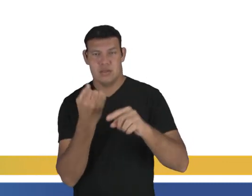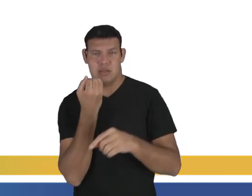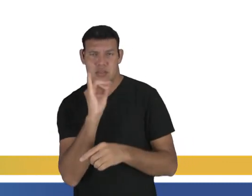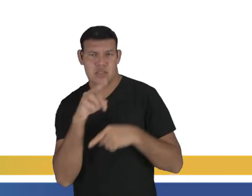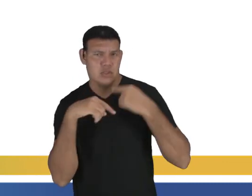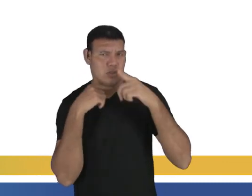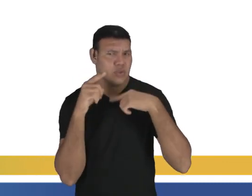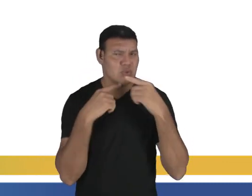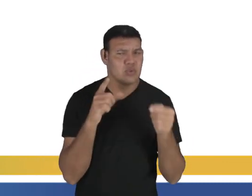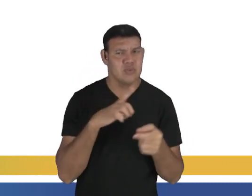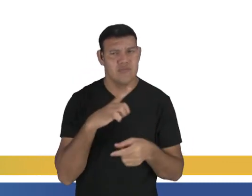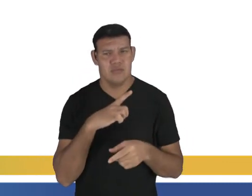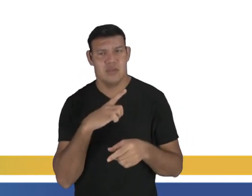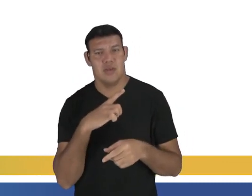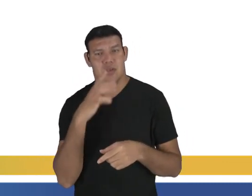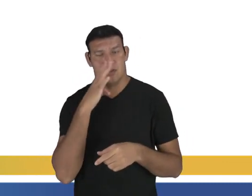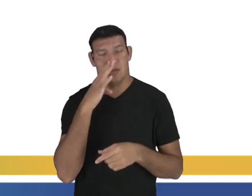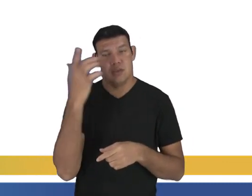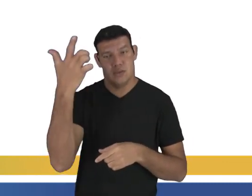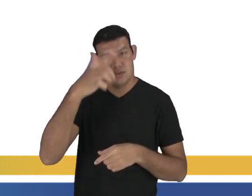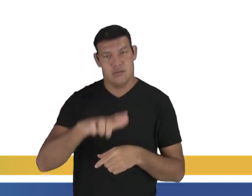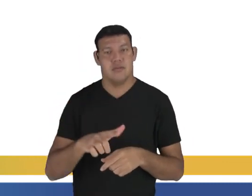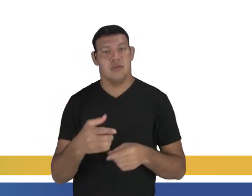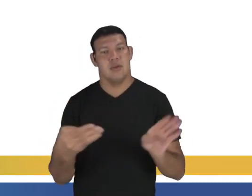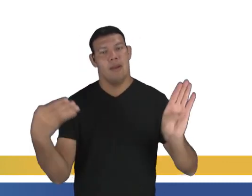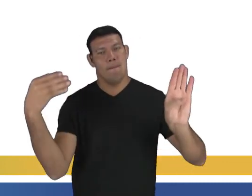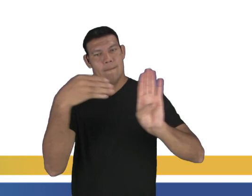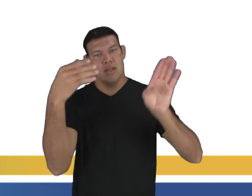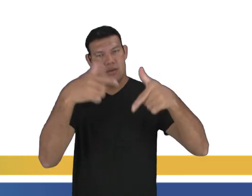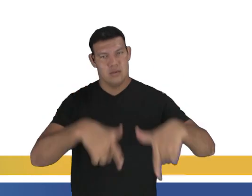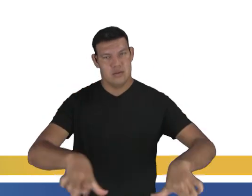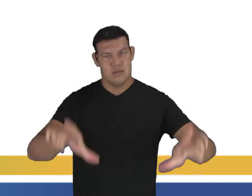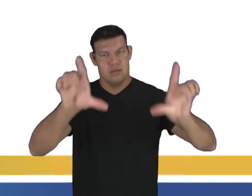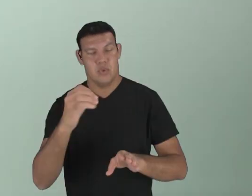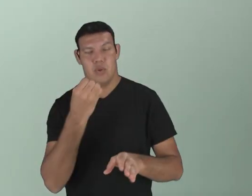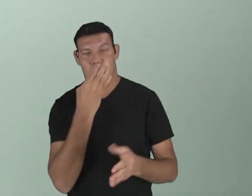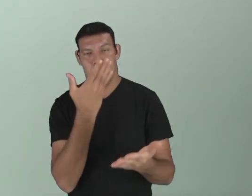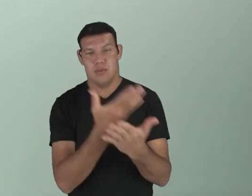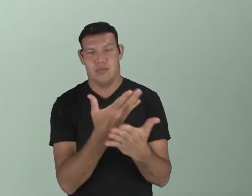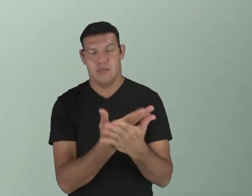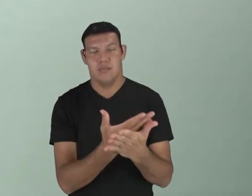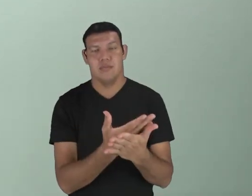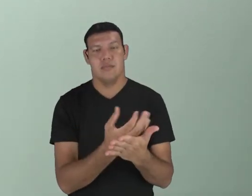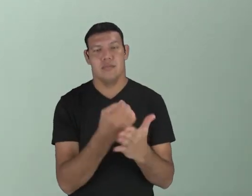alguma dúvida, vocês querem rever a aula, é só acessar a nossa plataforma Eduque.